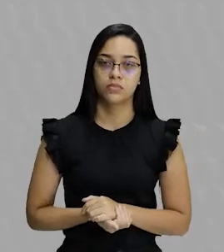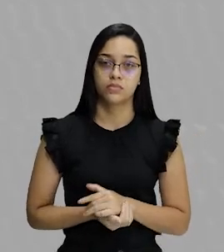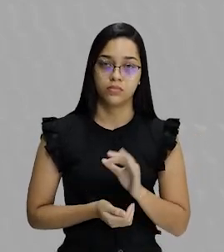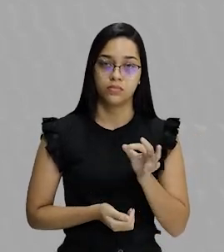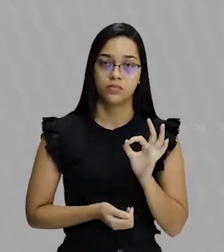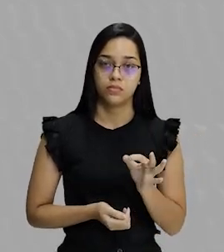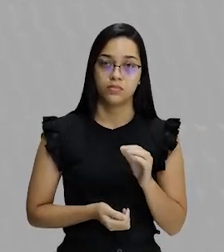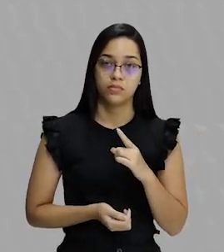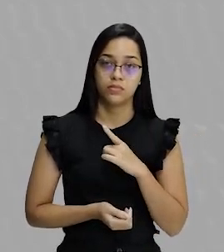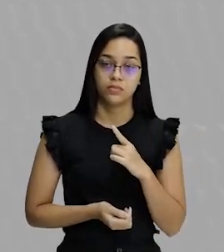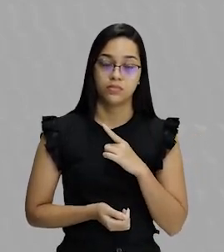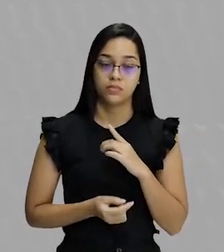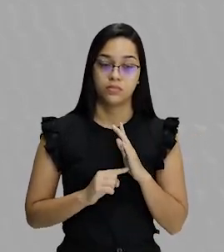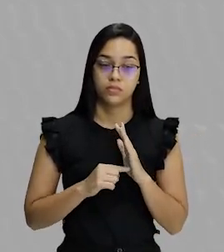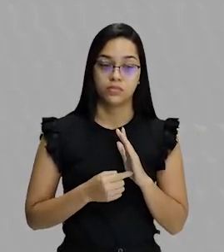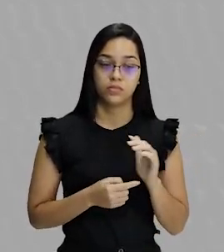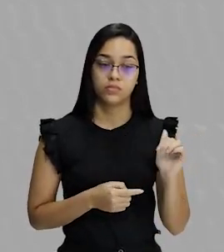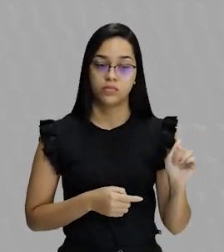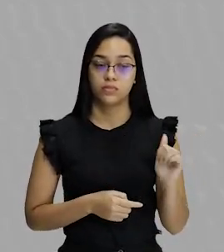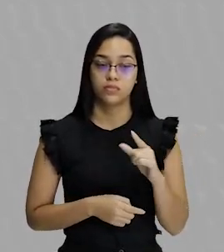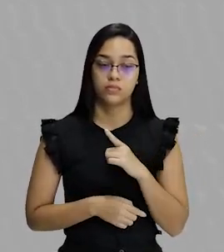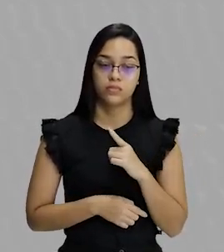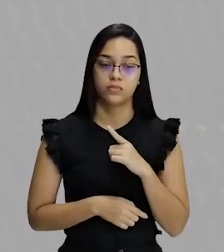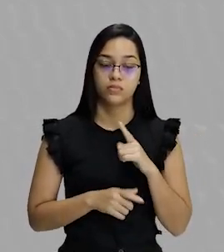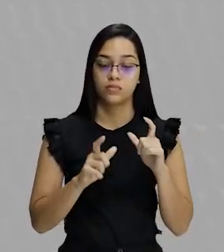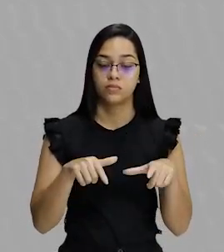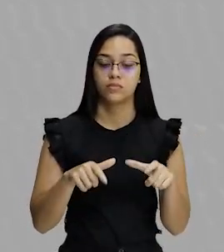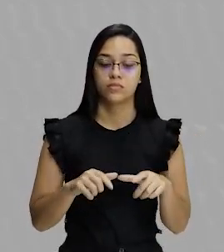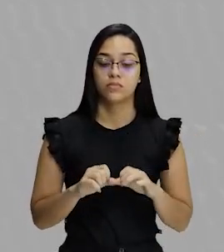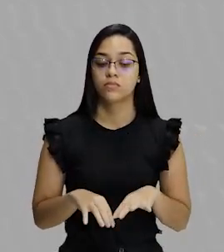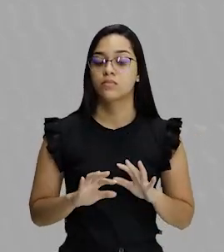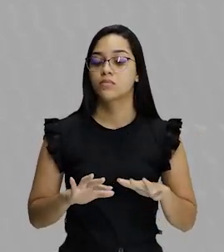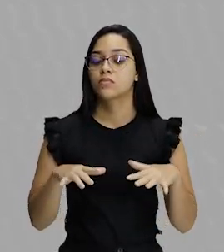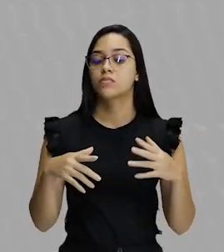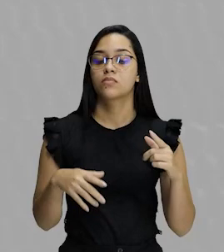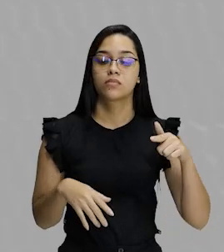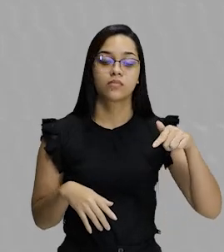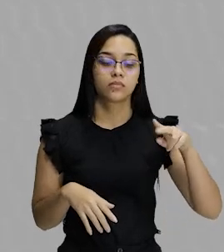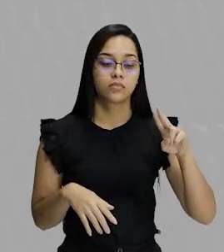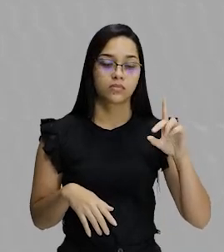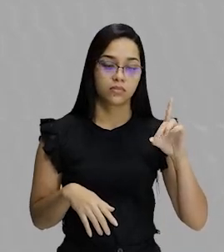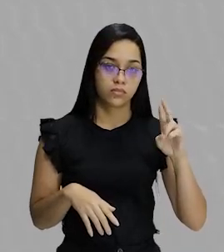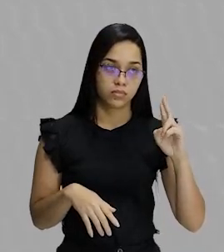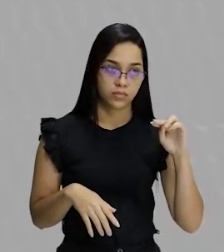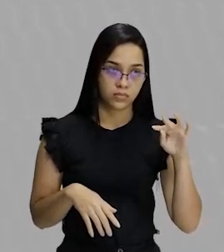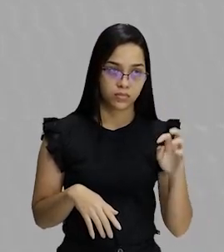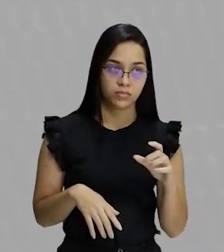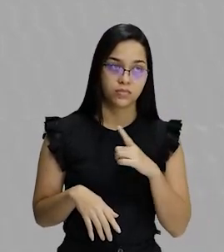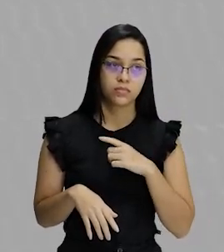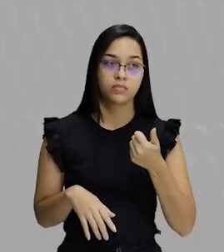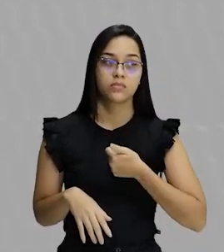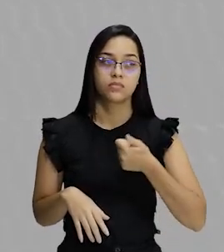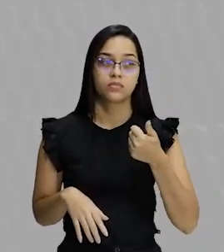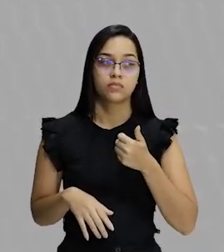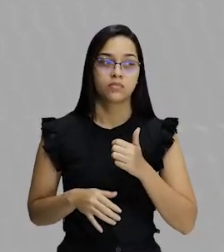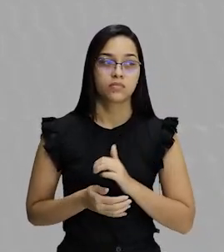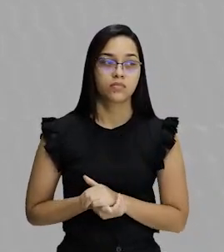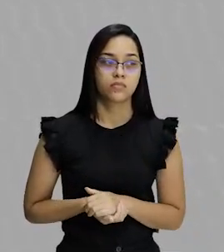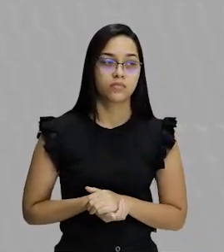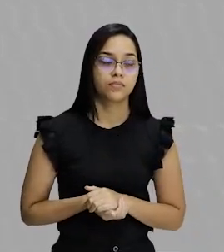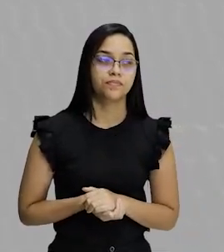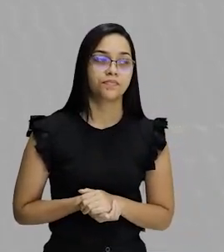certo? Esse ponto A é um ponto que está localizado em qual quadrante? Ele está no primeiro quadrante do meu plano